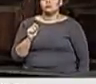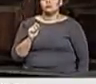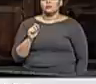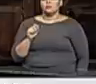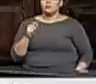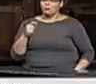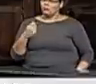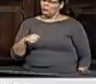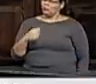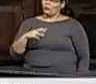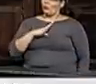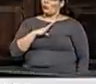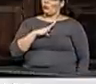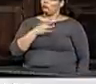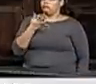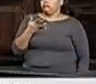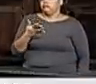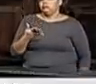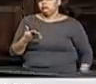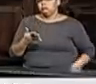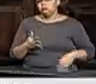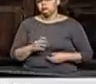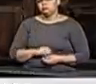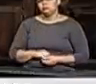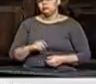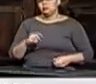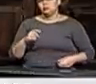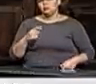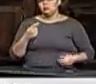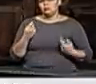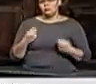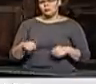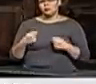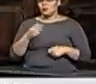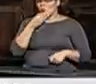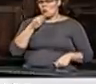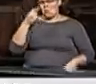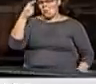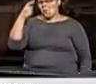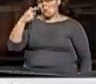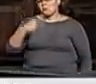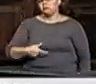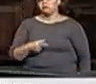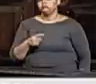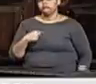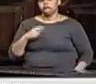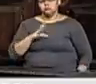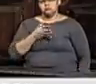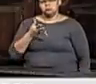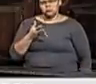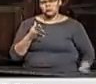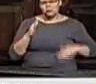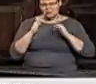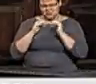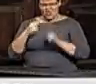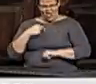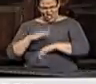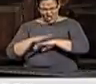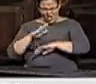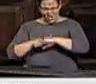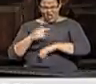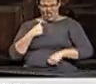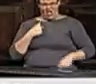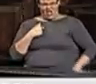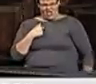Tem que ter coragem, tem que ter homem aqui. Tem que ter homem para fazer isso. Vocês estão pedindo que seja eu?